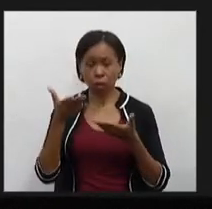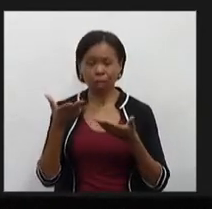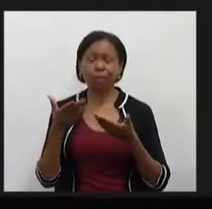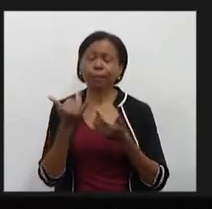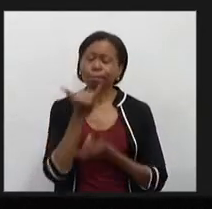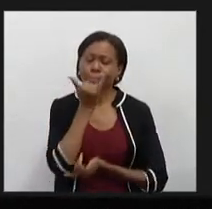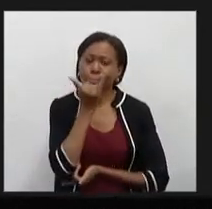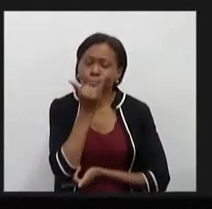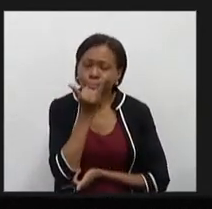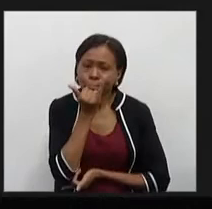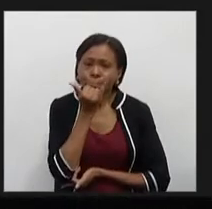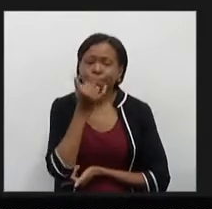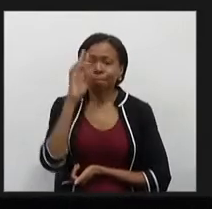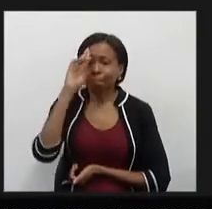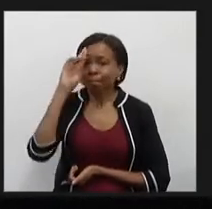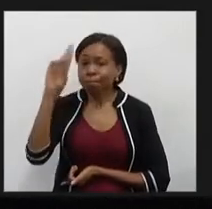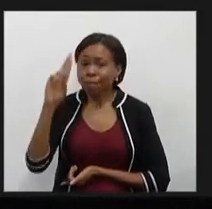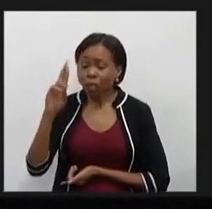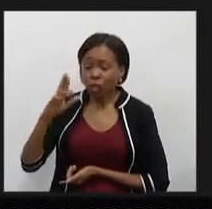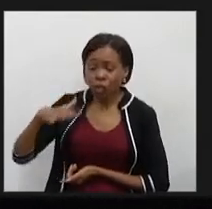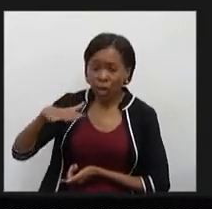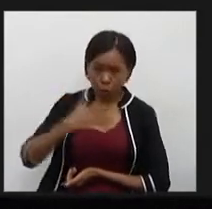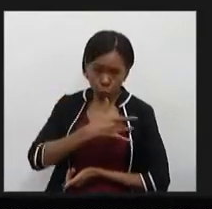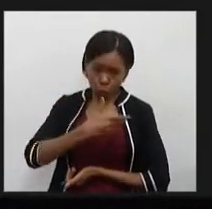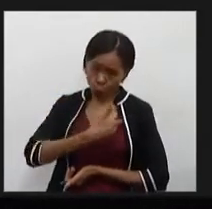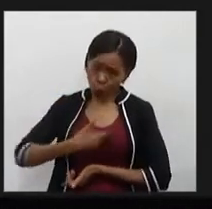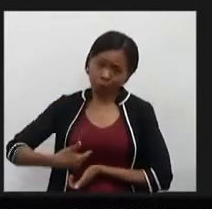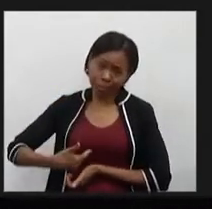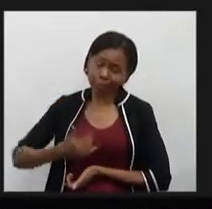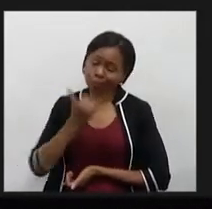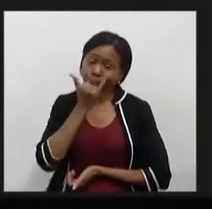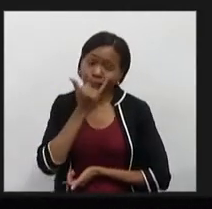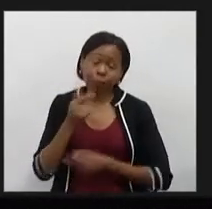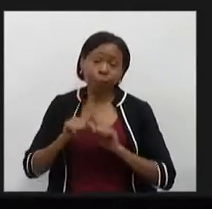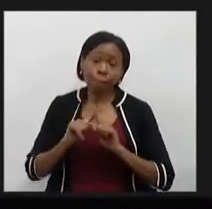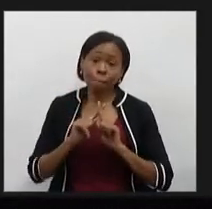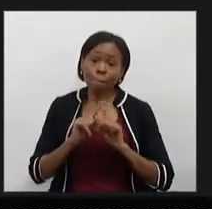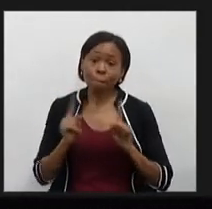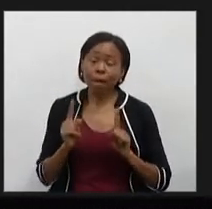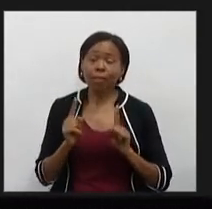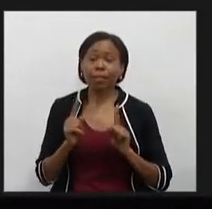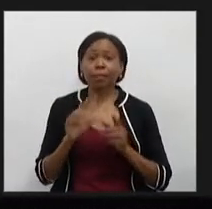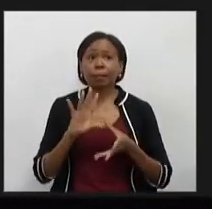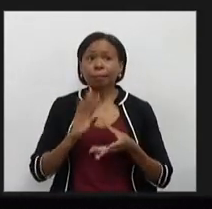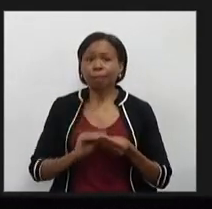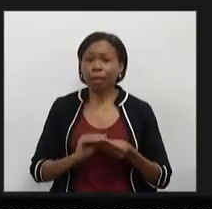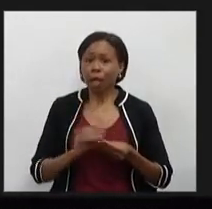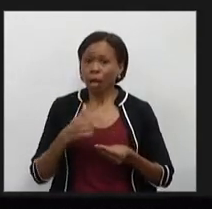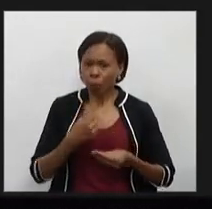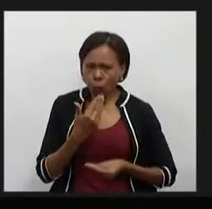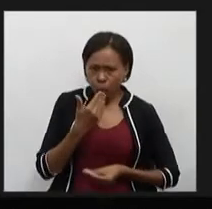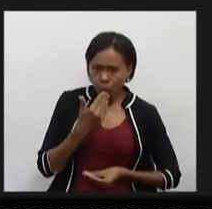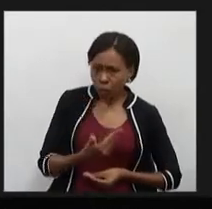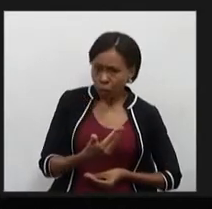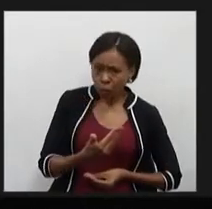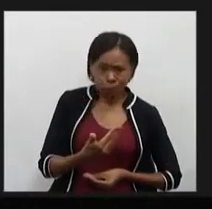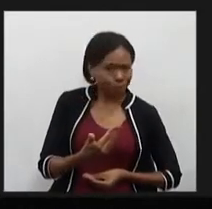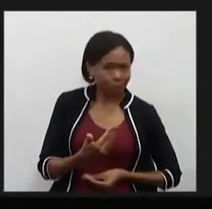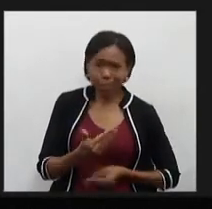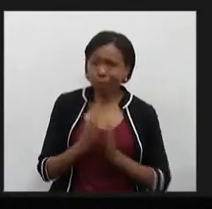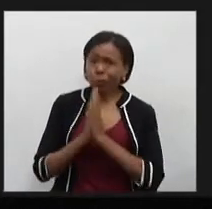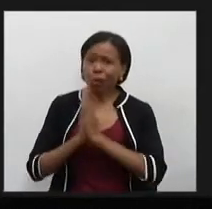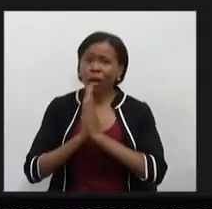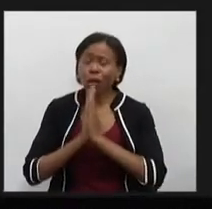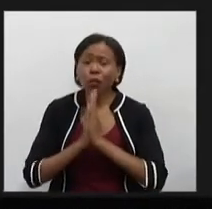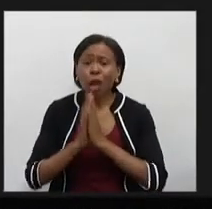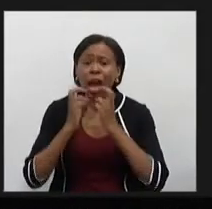desculpe alguma autoridade do governo que está aí, mas é, para finalizar, não é um pedido que eu faço, é um socorro, é um